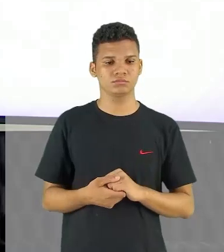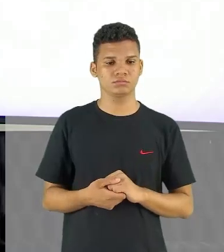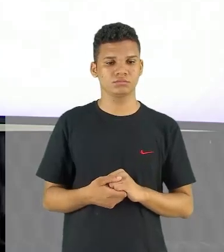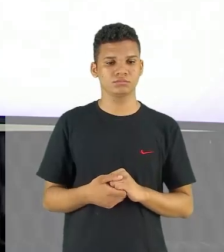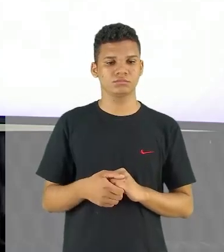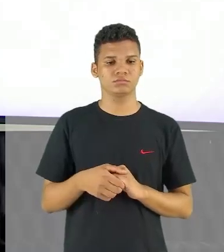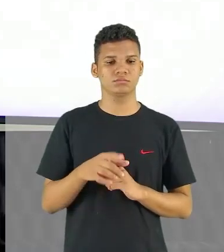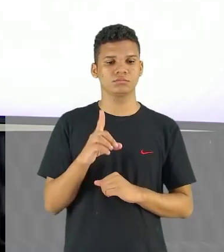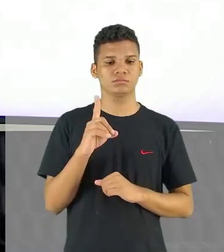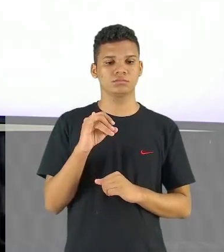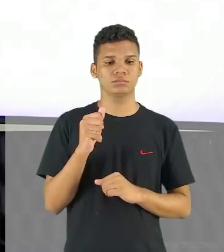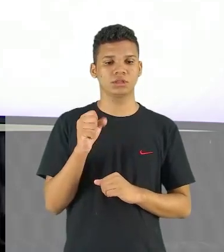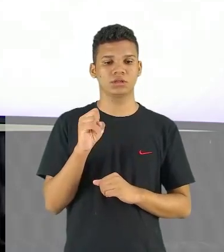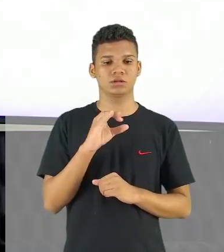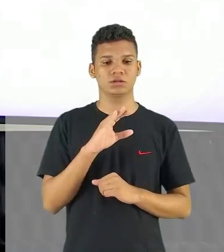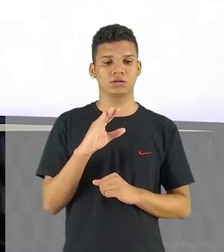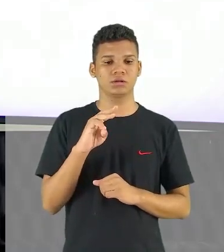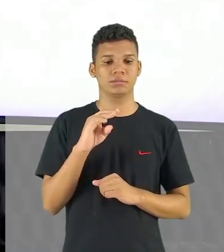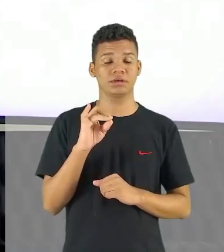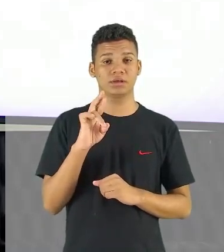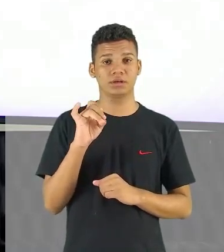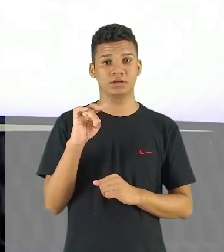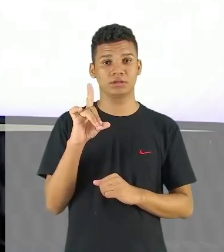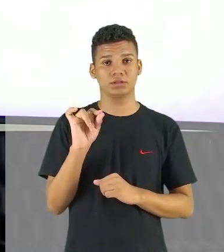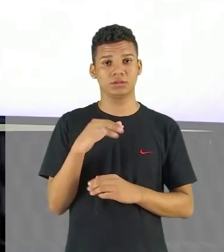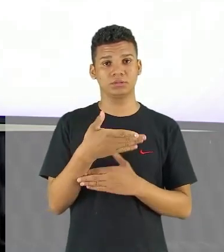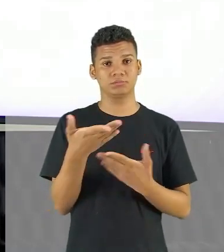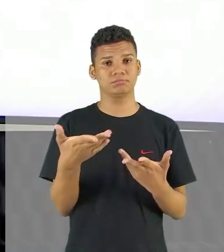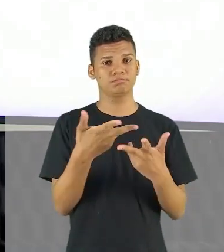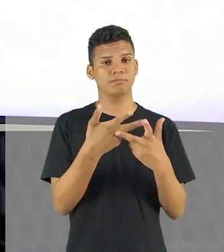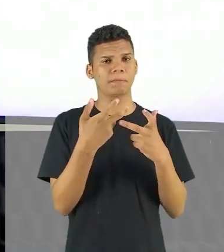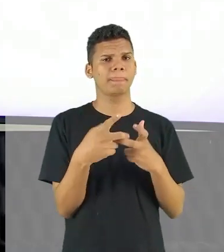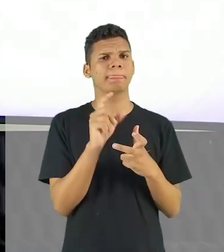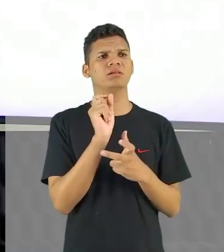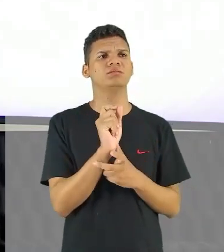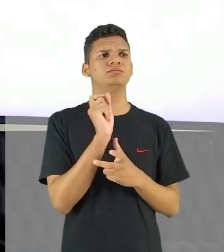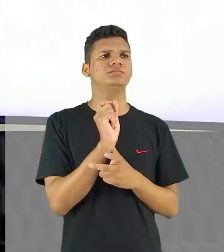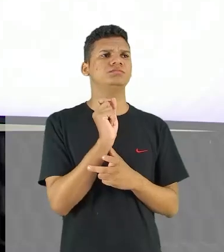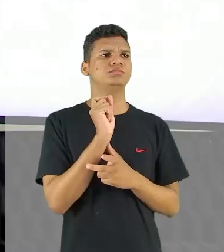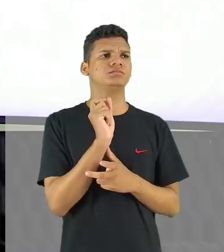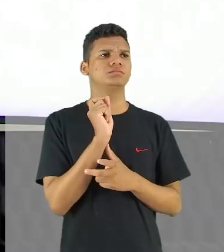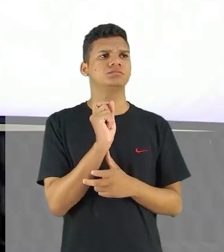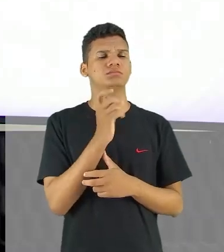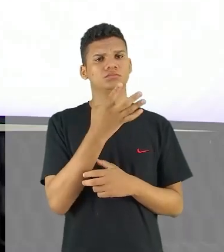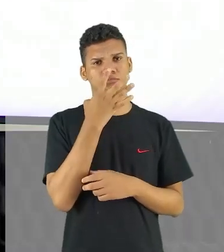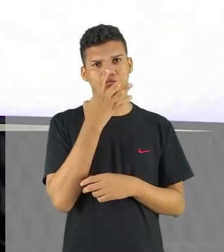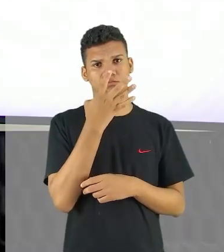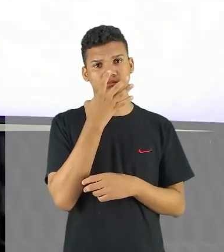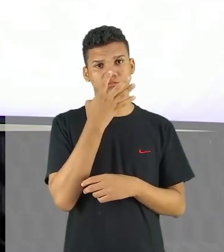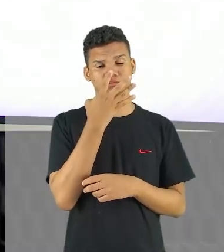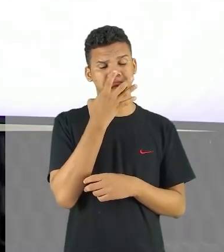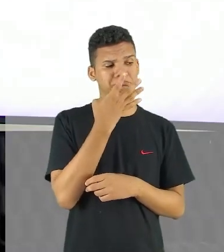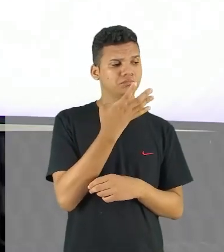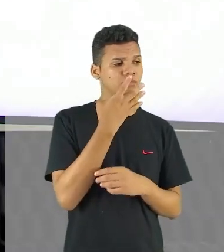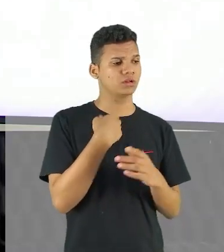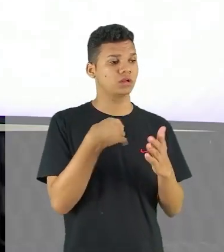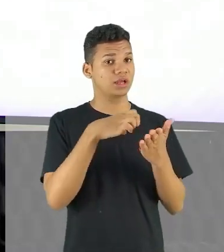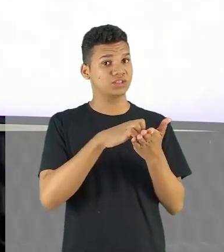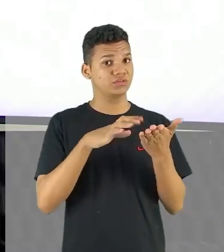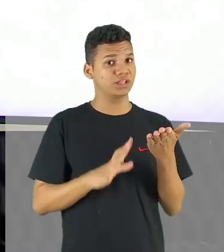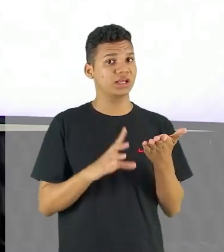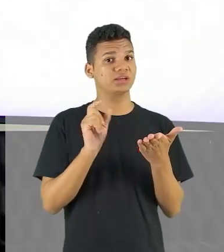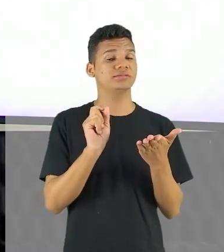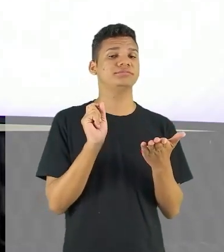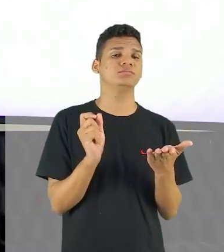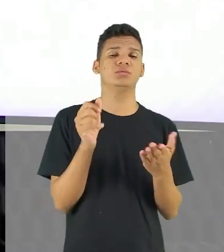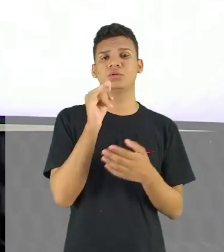Dias Miranda e você vai ver que a questão vai fazer uma,